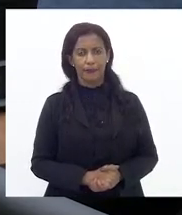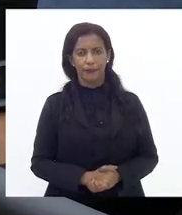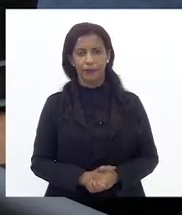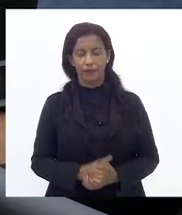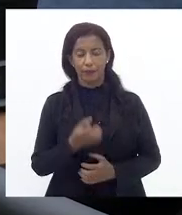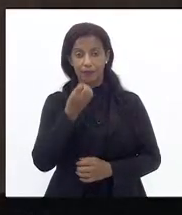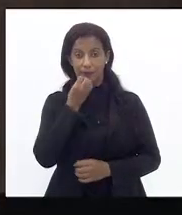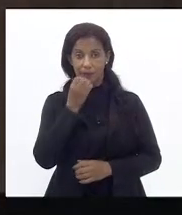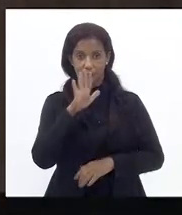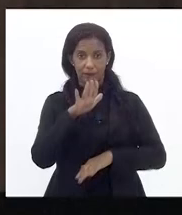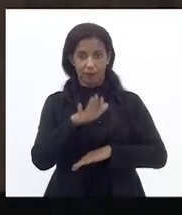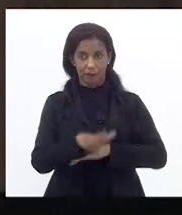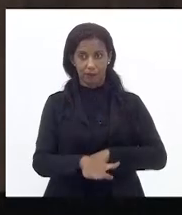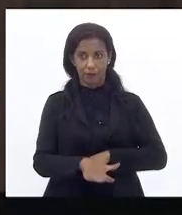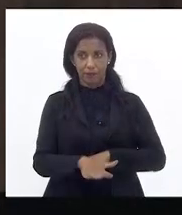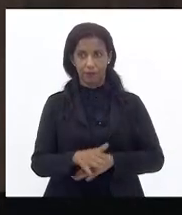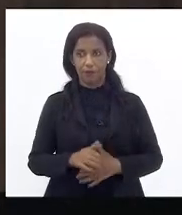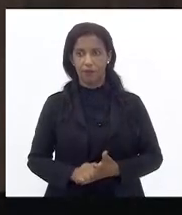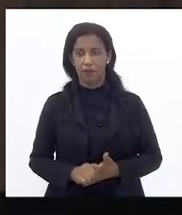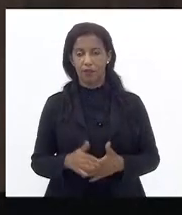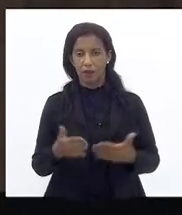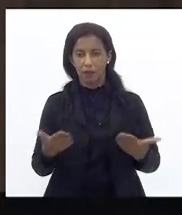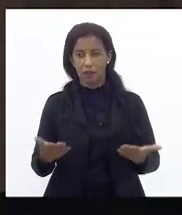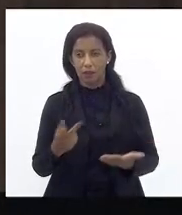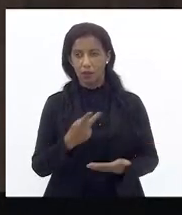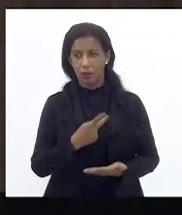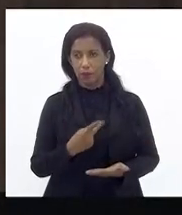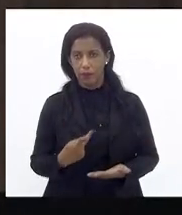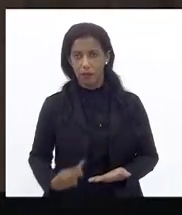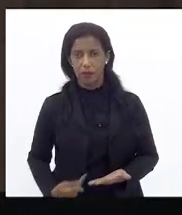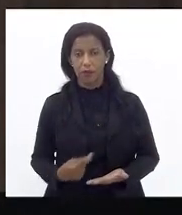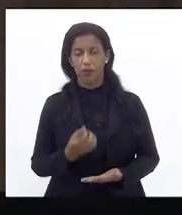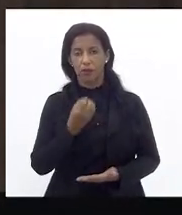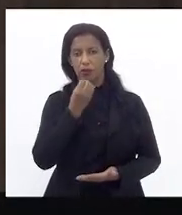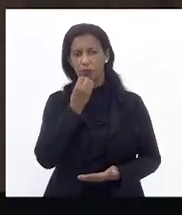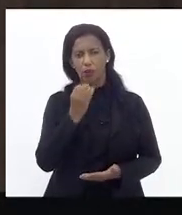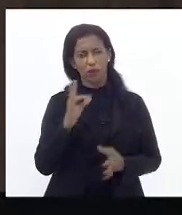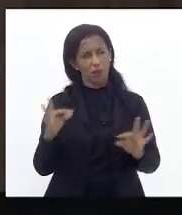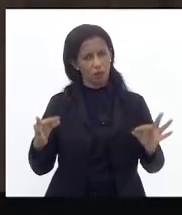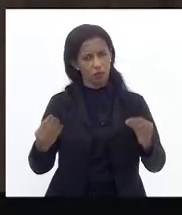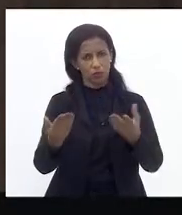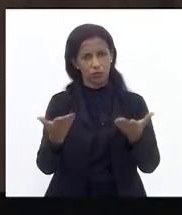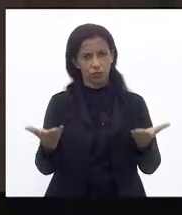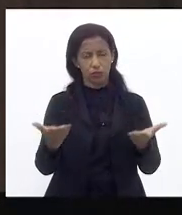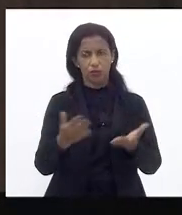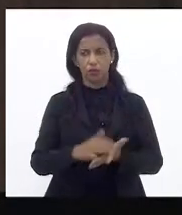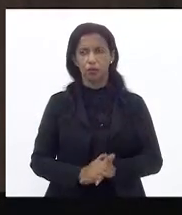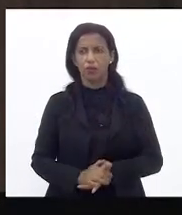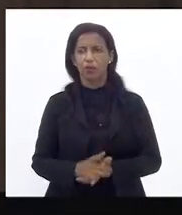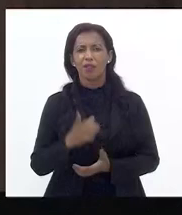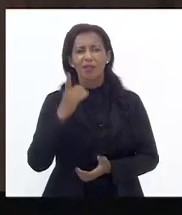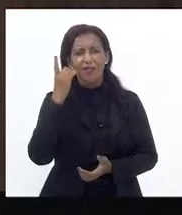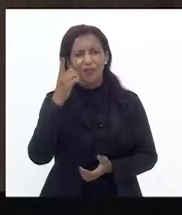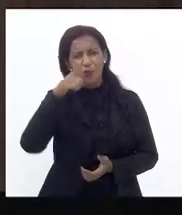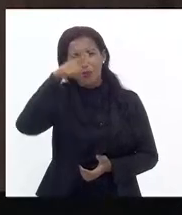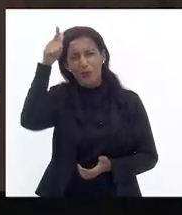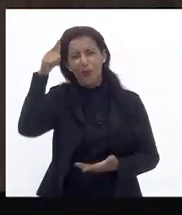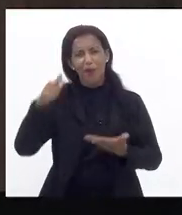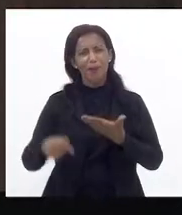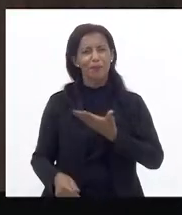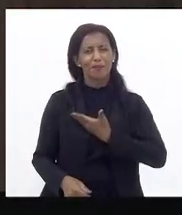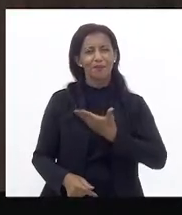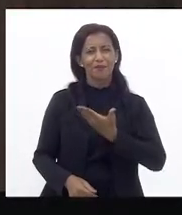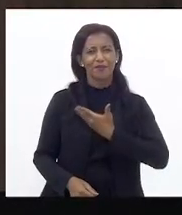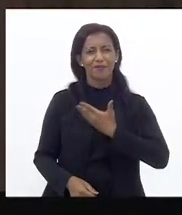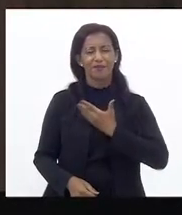Olá boa tarde boa tarde Seu presente Boa tarde demais Deputado dos polos do meu amigo